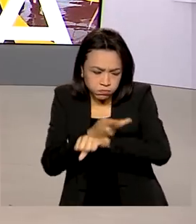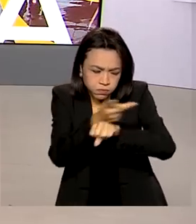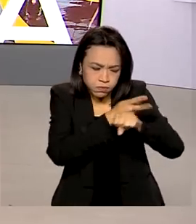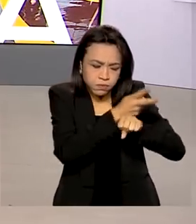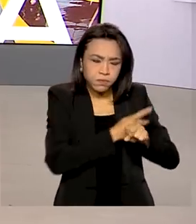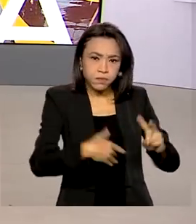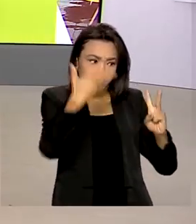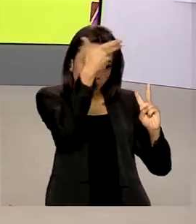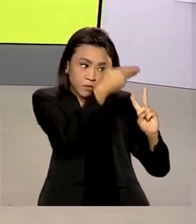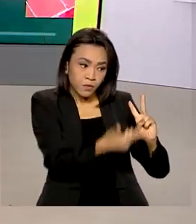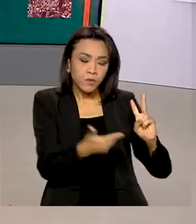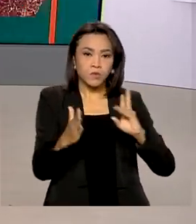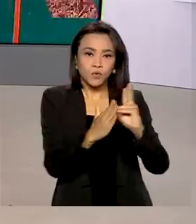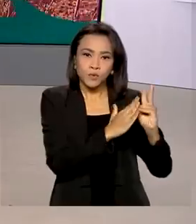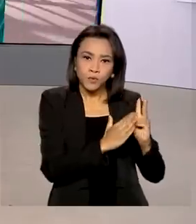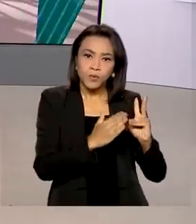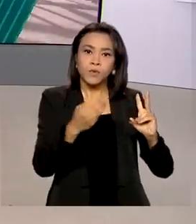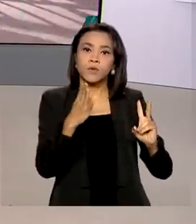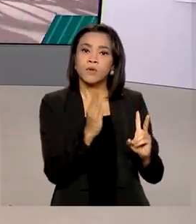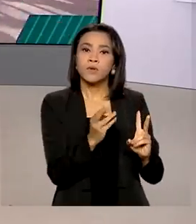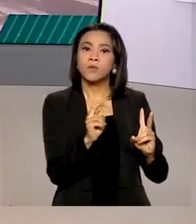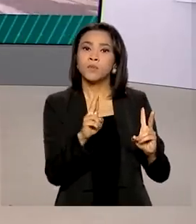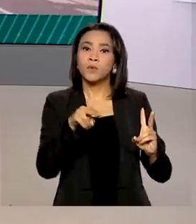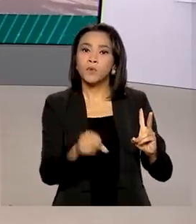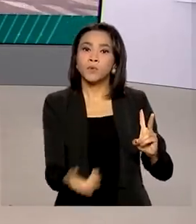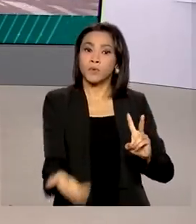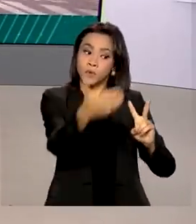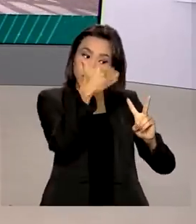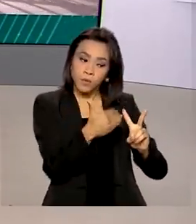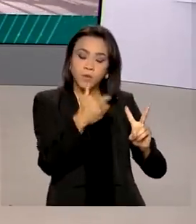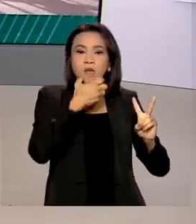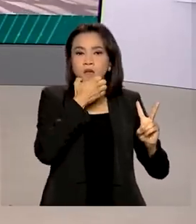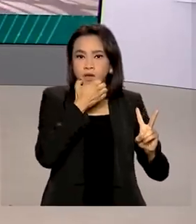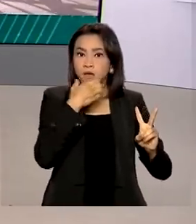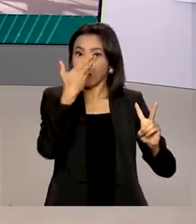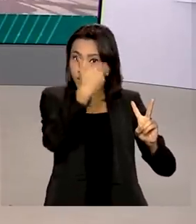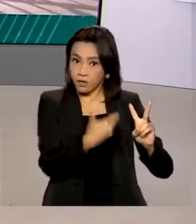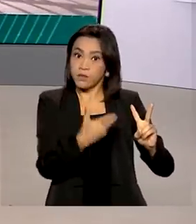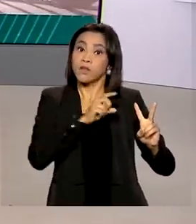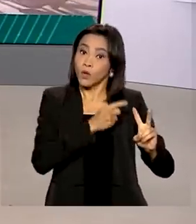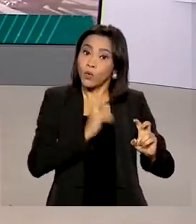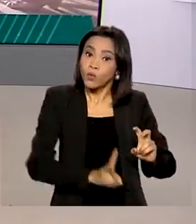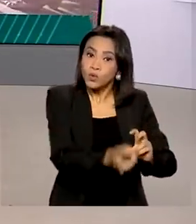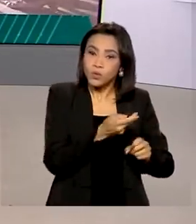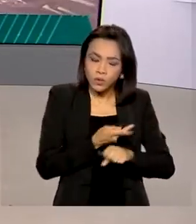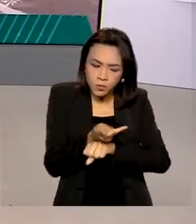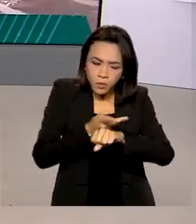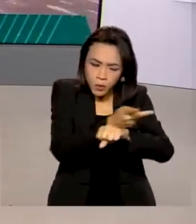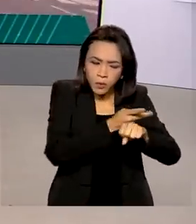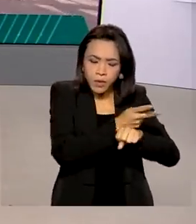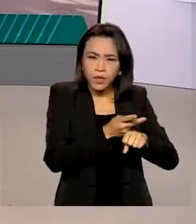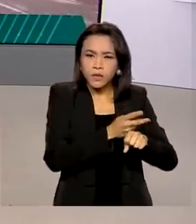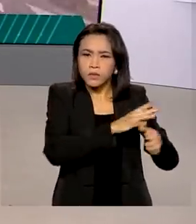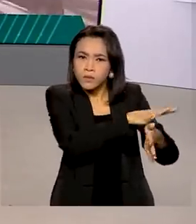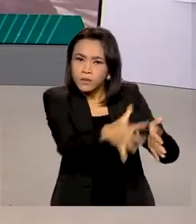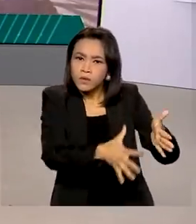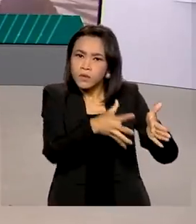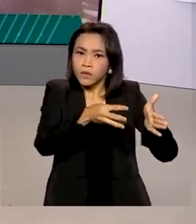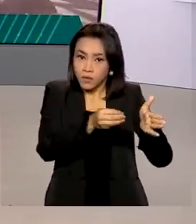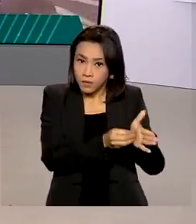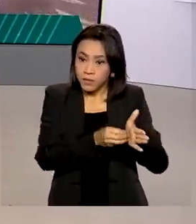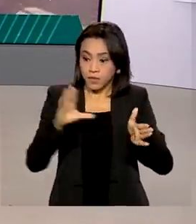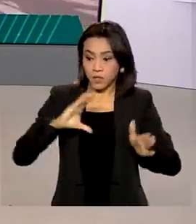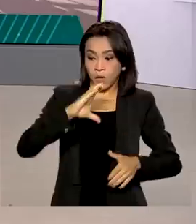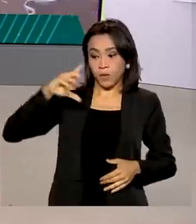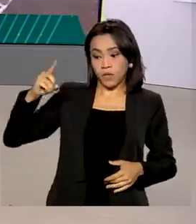Bruno Pereira e pelo jornalista britânico Dom Phillips continuam no Amazonas. Segundo o Comitê de Crise, coordenado pela Polícia